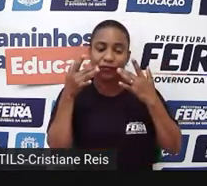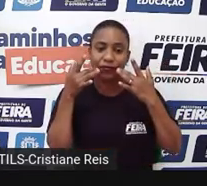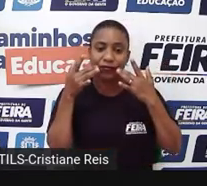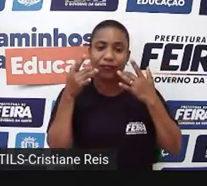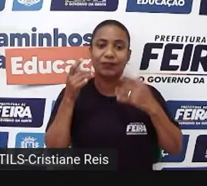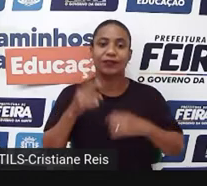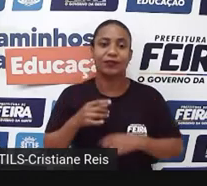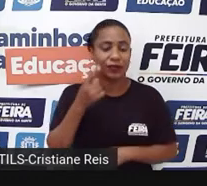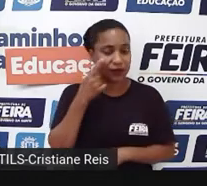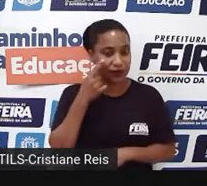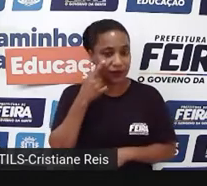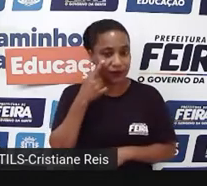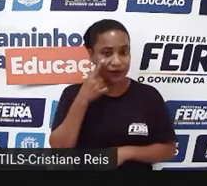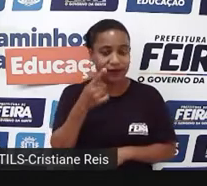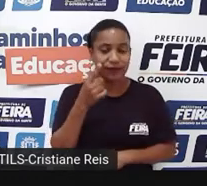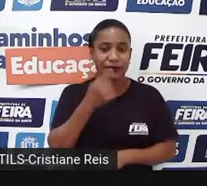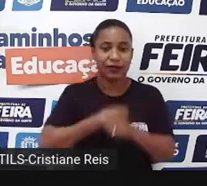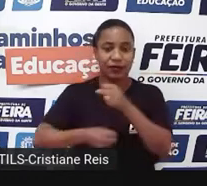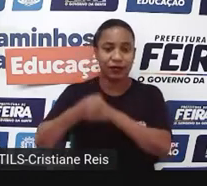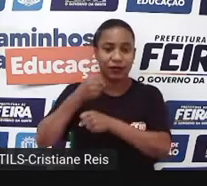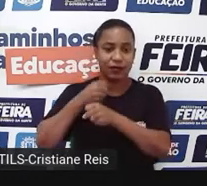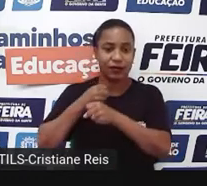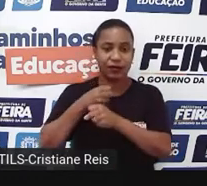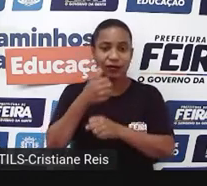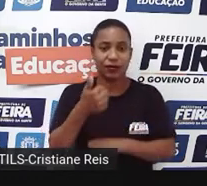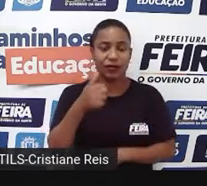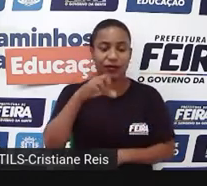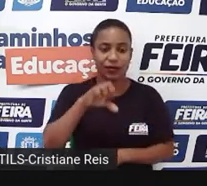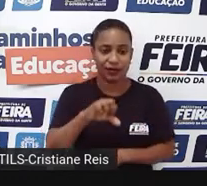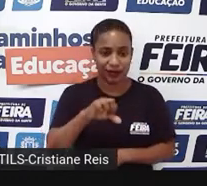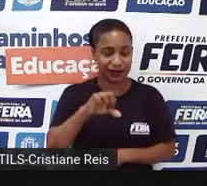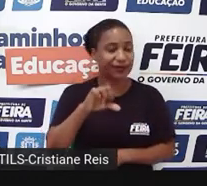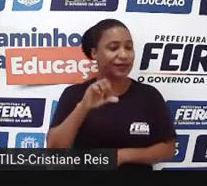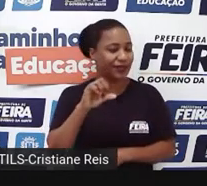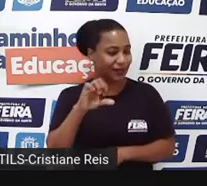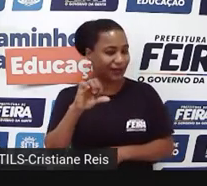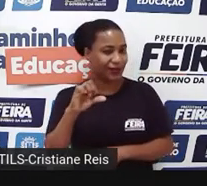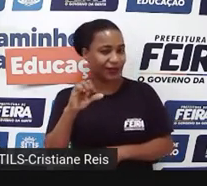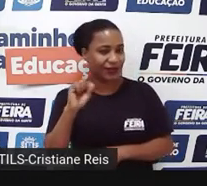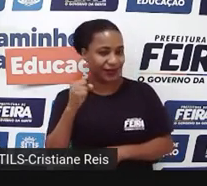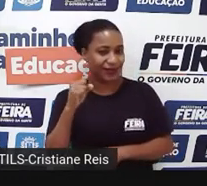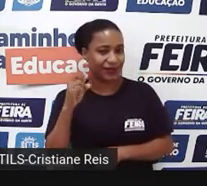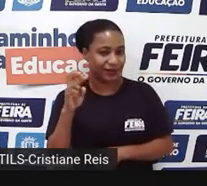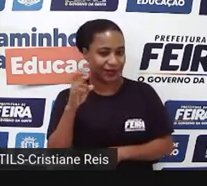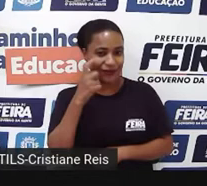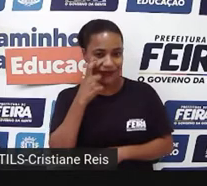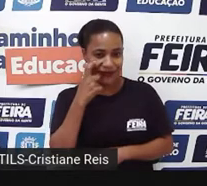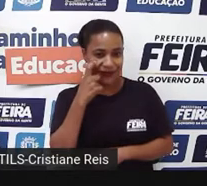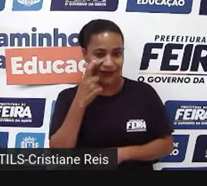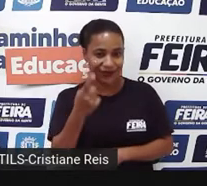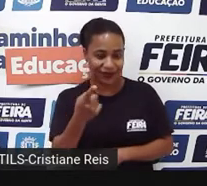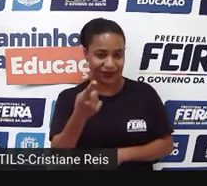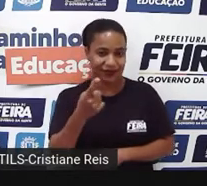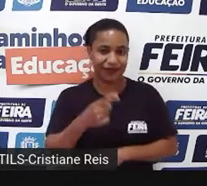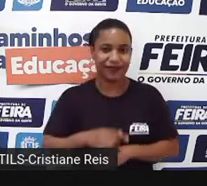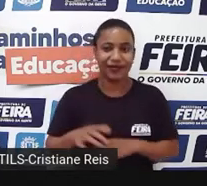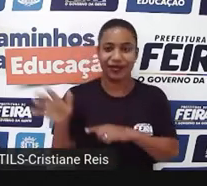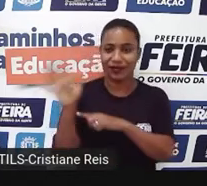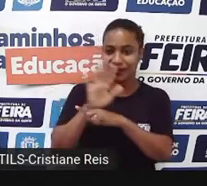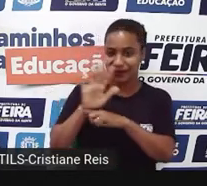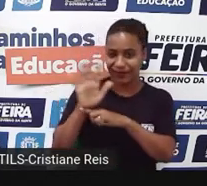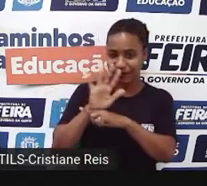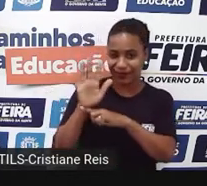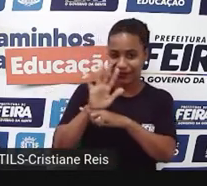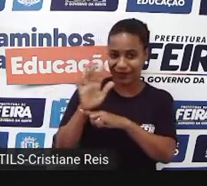pouquinho no tempo, lá para 1895 aproximadamente, e eu trago para vocês o